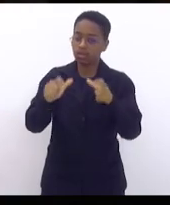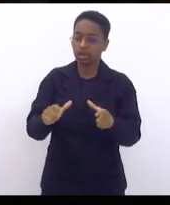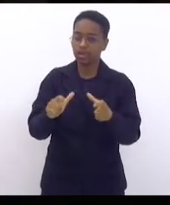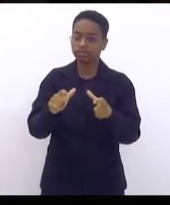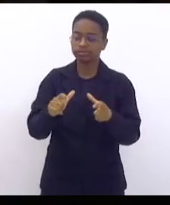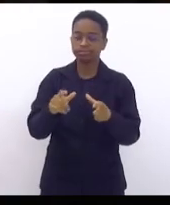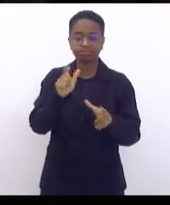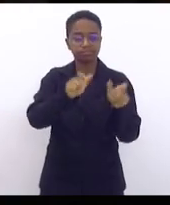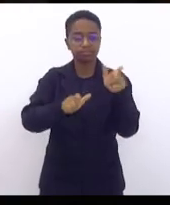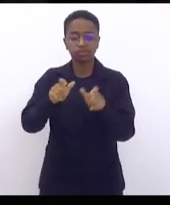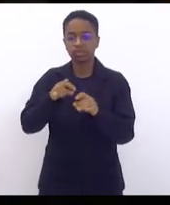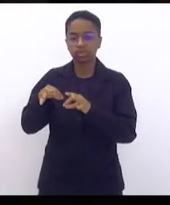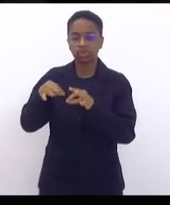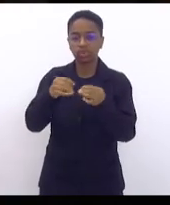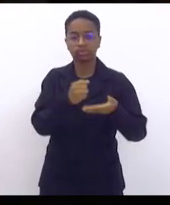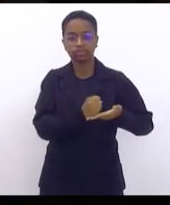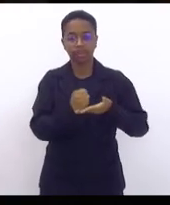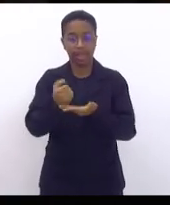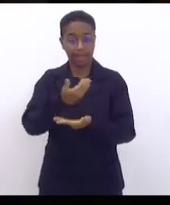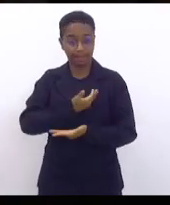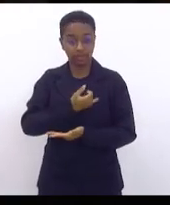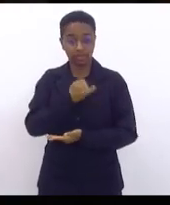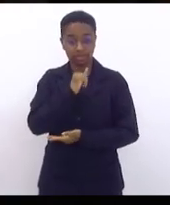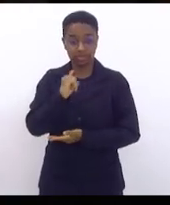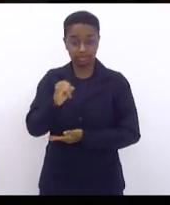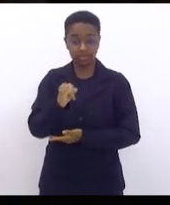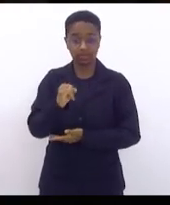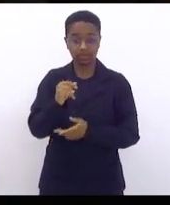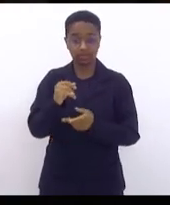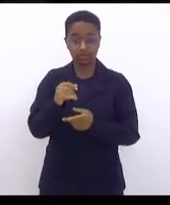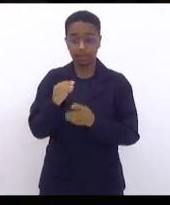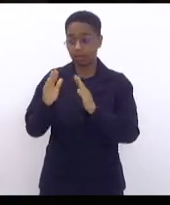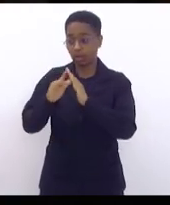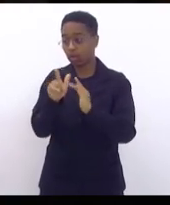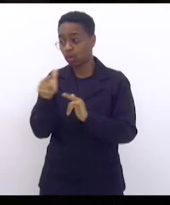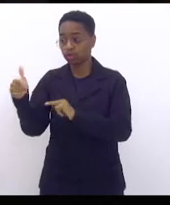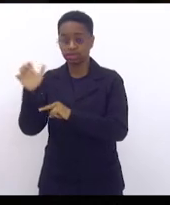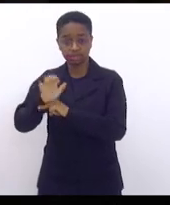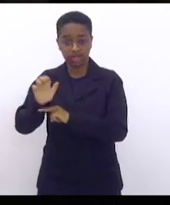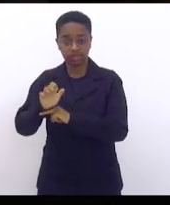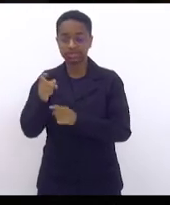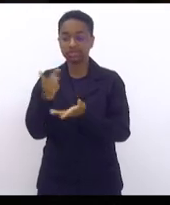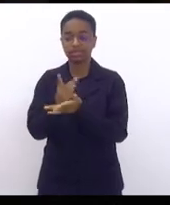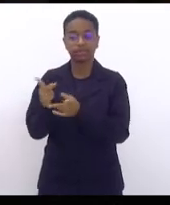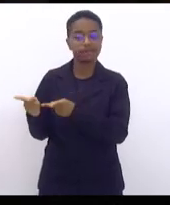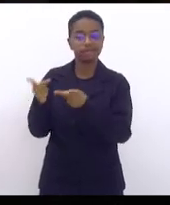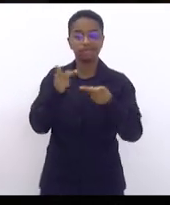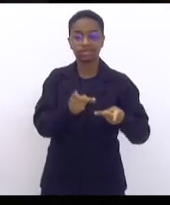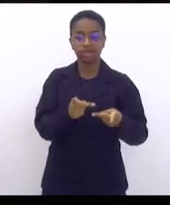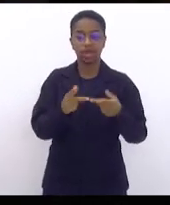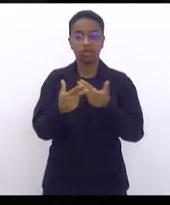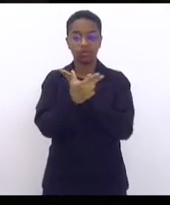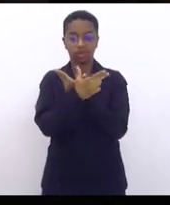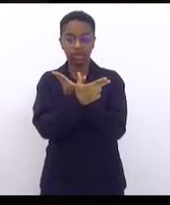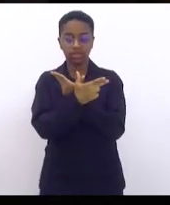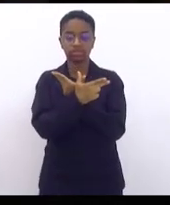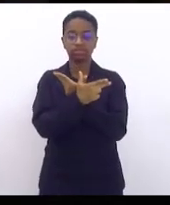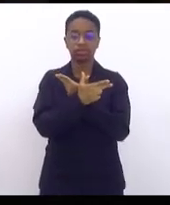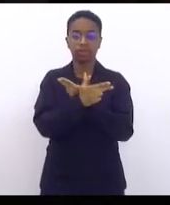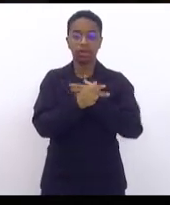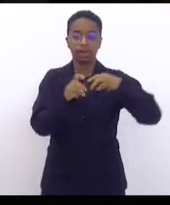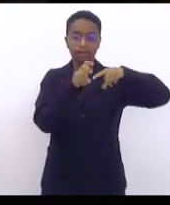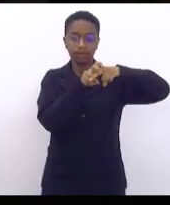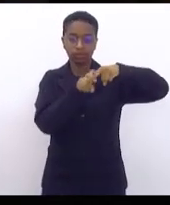leva, seus amigos que vêm de outros estados, uma das coisas que vai visitar o Cristo, o Pão de Açúcar, vai visitar